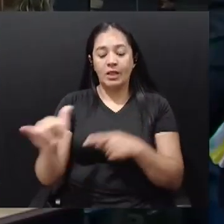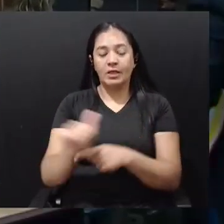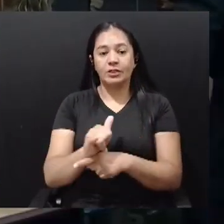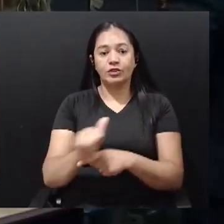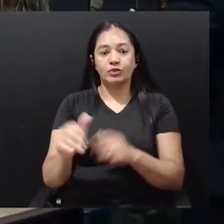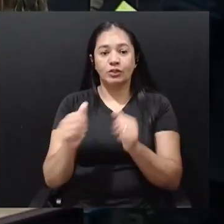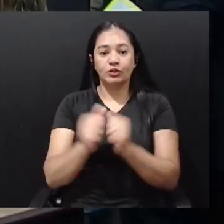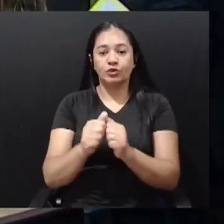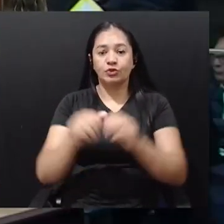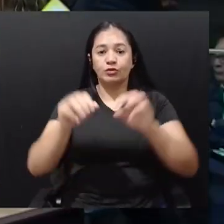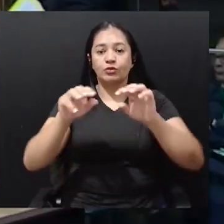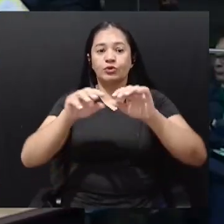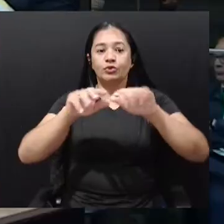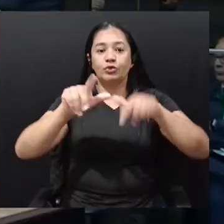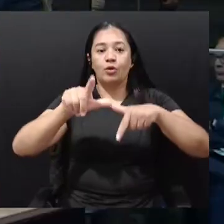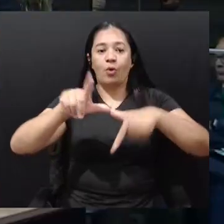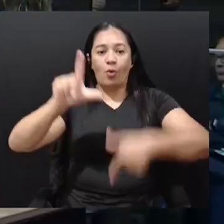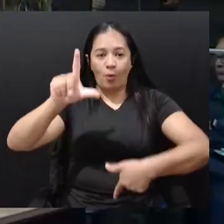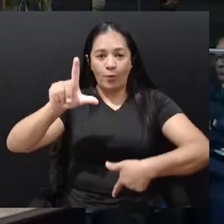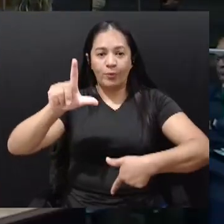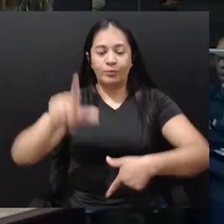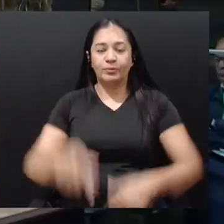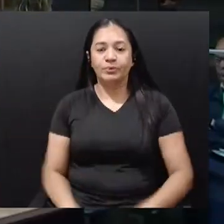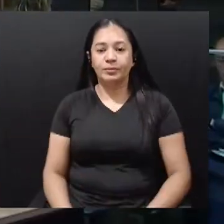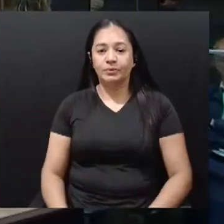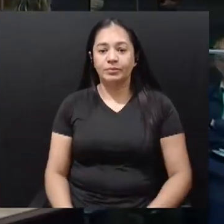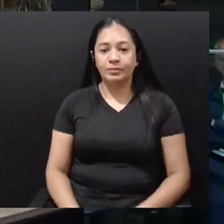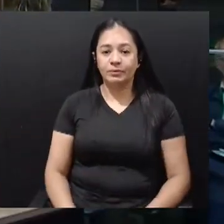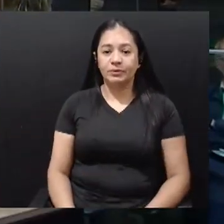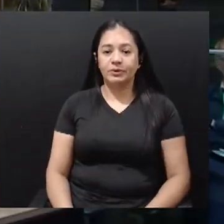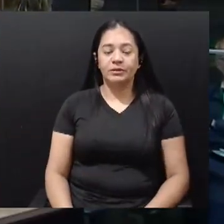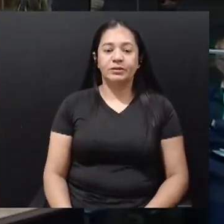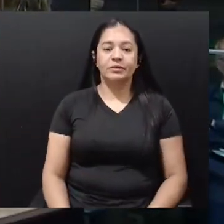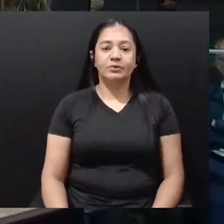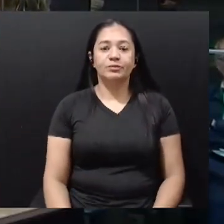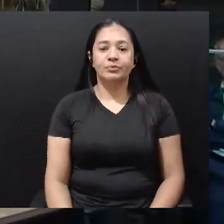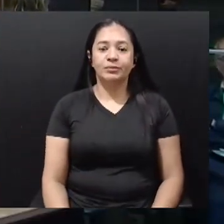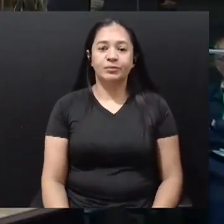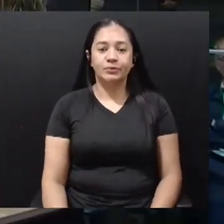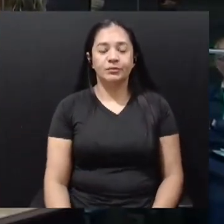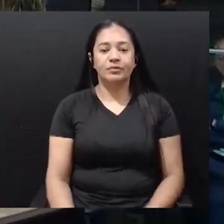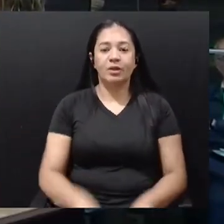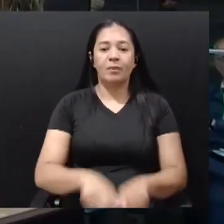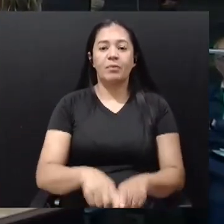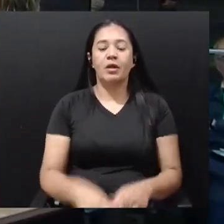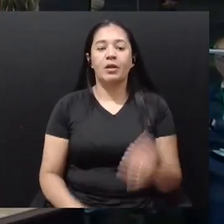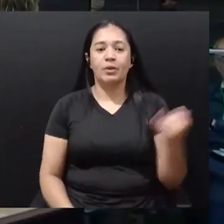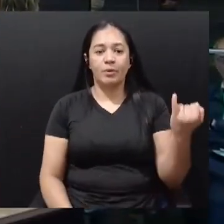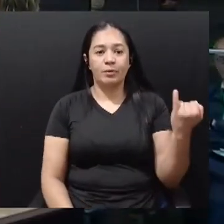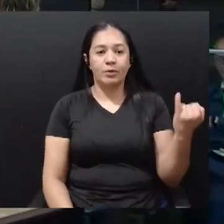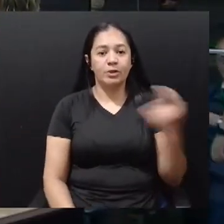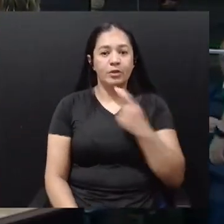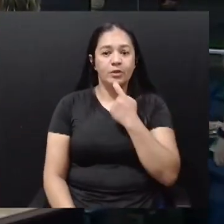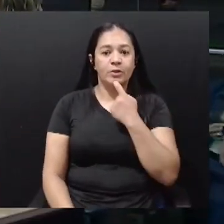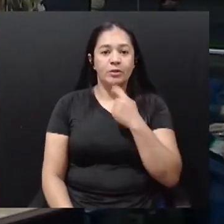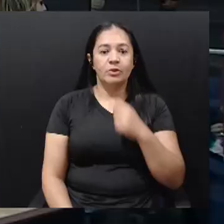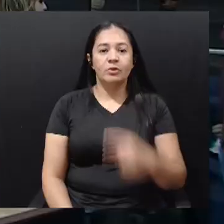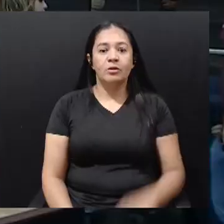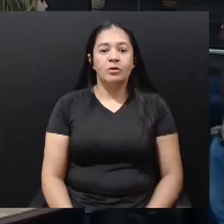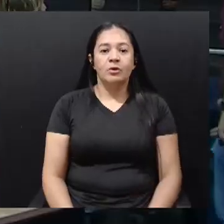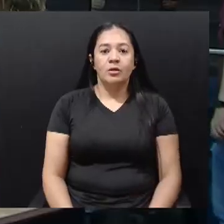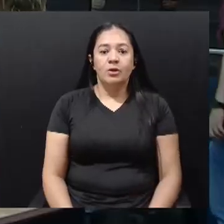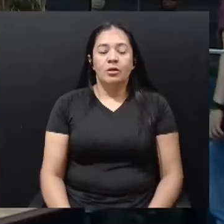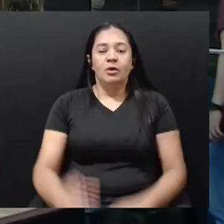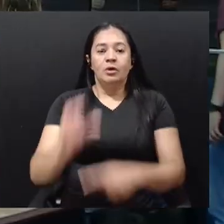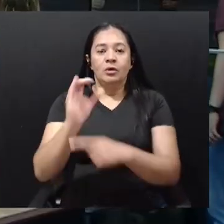Som, aquilo que é também algo muito importante em Campinas, que é o cineclubismo. Então, todos os